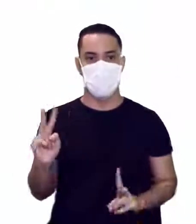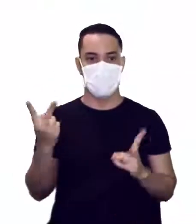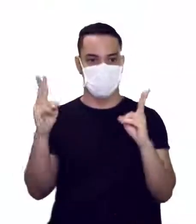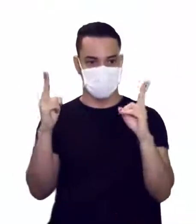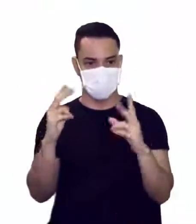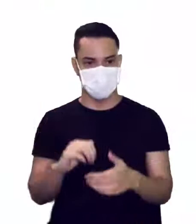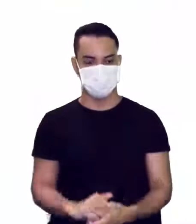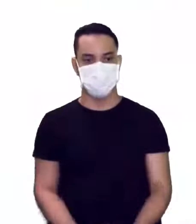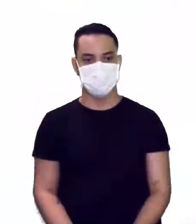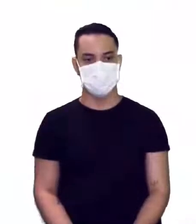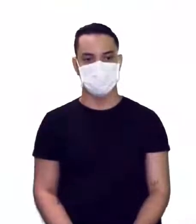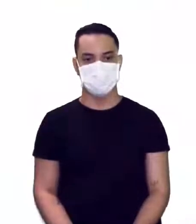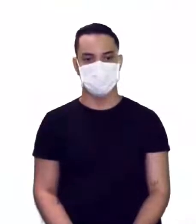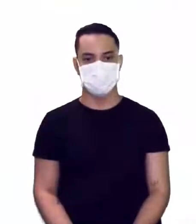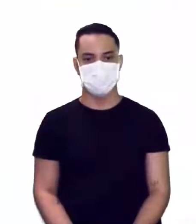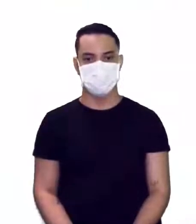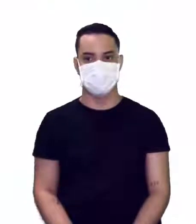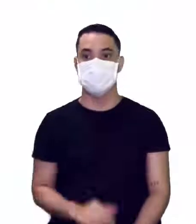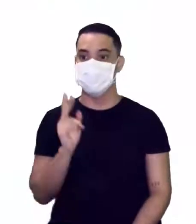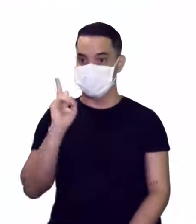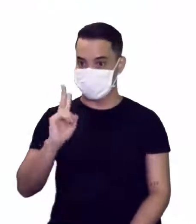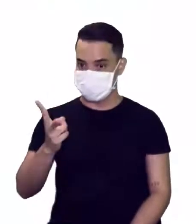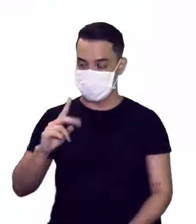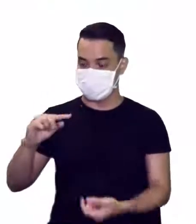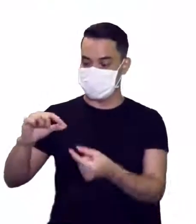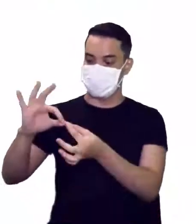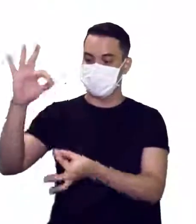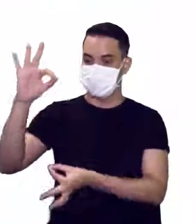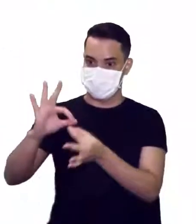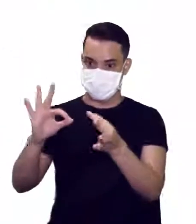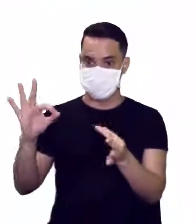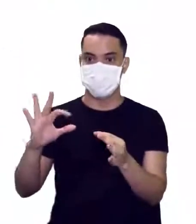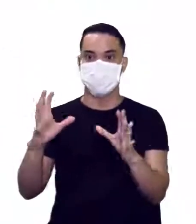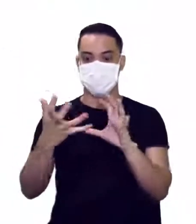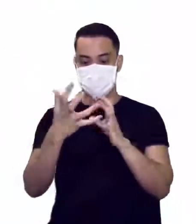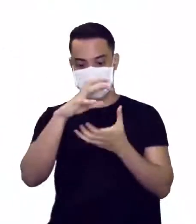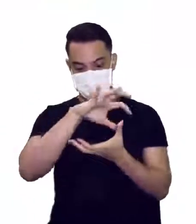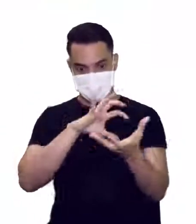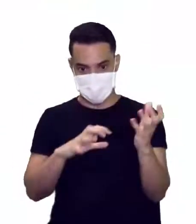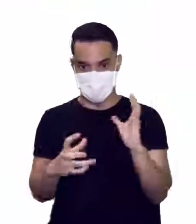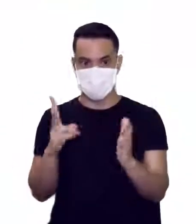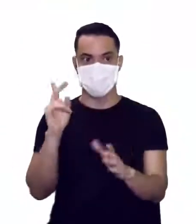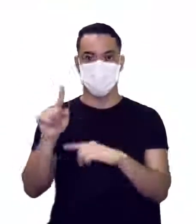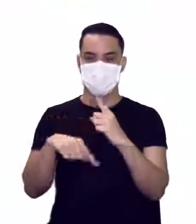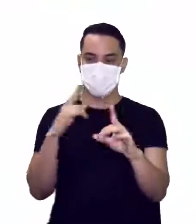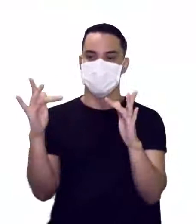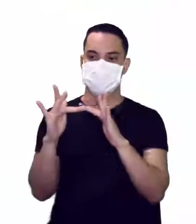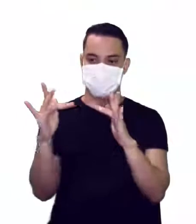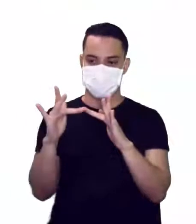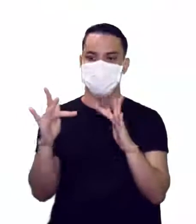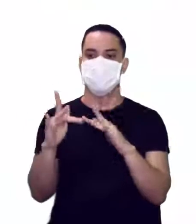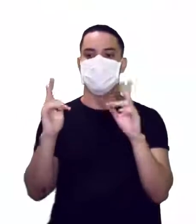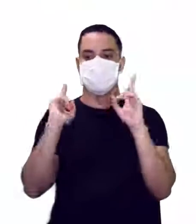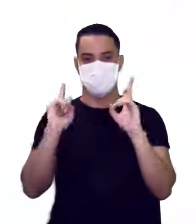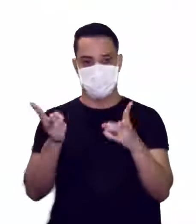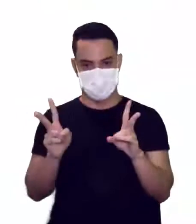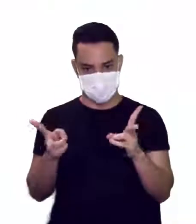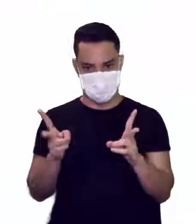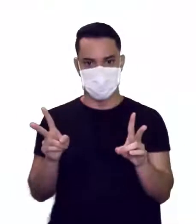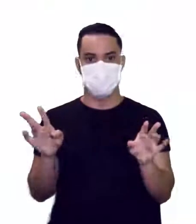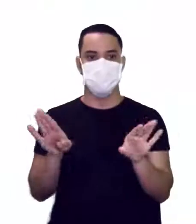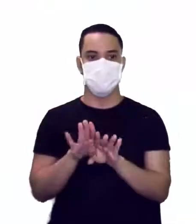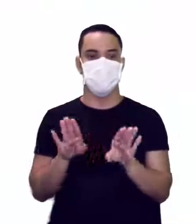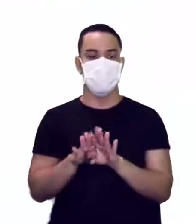ok? Vamos lá comigo. Mesmo tamanho, mesma forma, após o contato terão cargas de mesmo